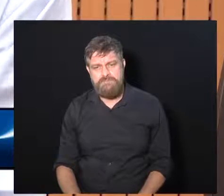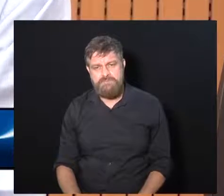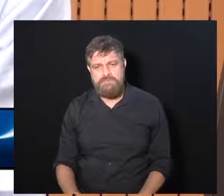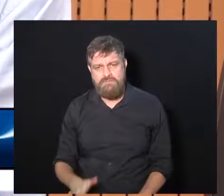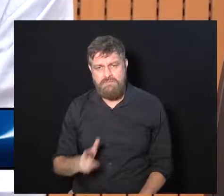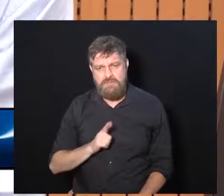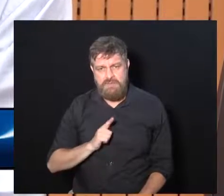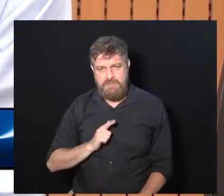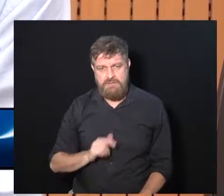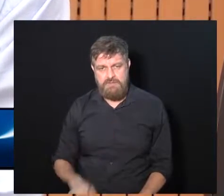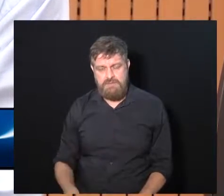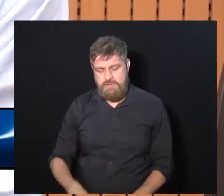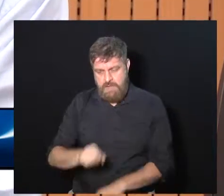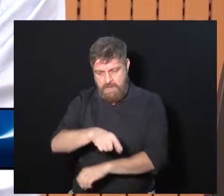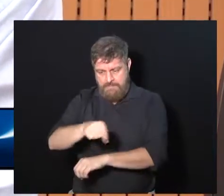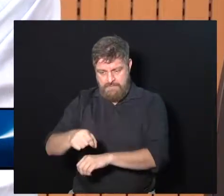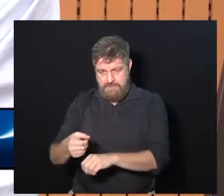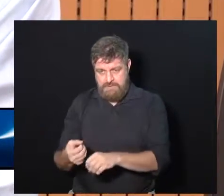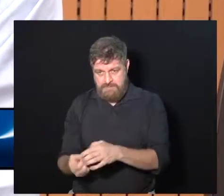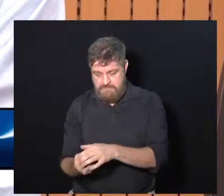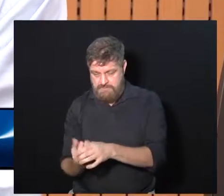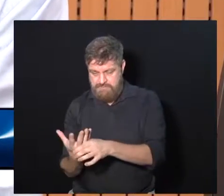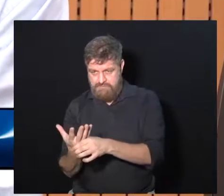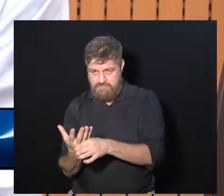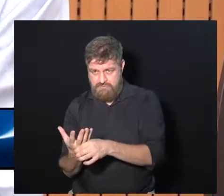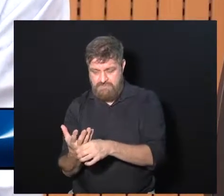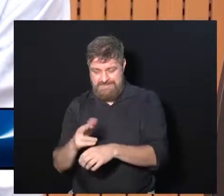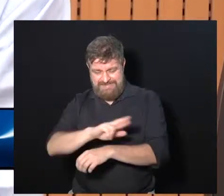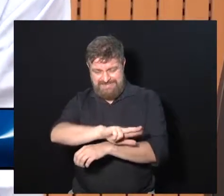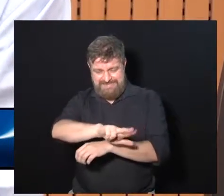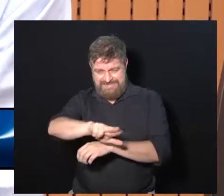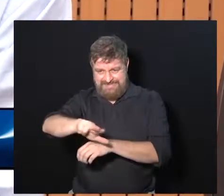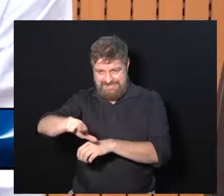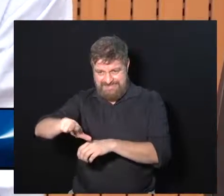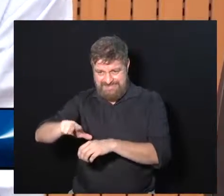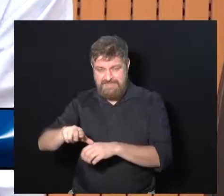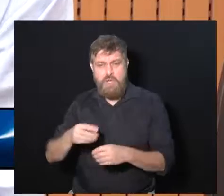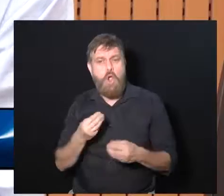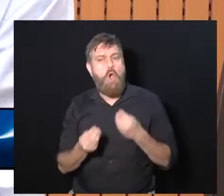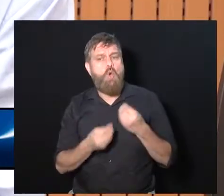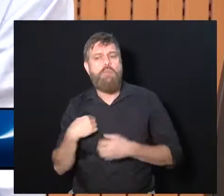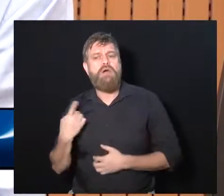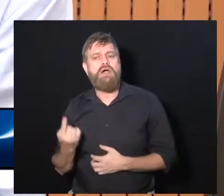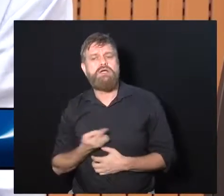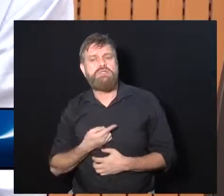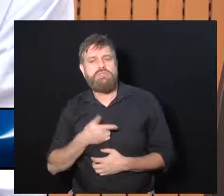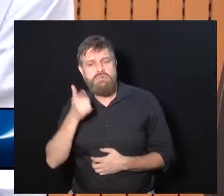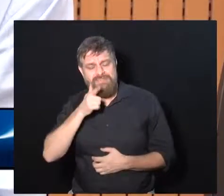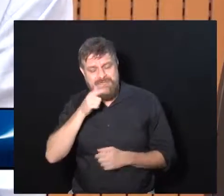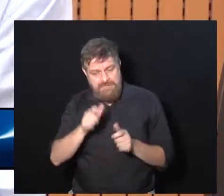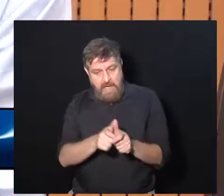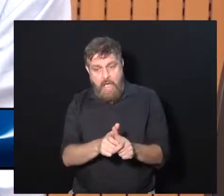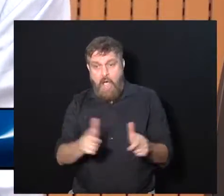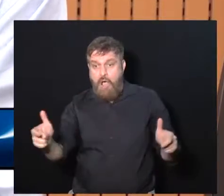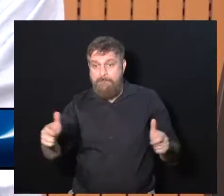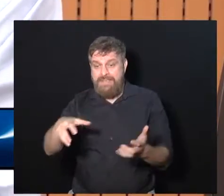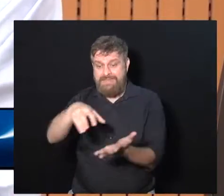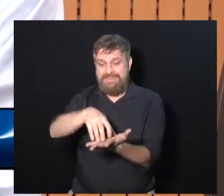muitas têm o seu horto, né, medicinal. Como é que a gente faz para tentar ampliar essa